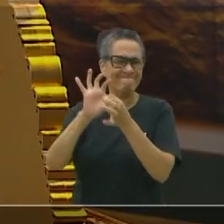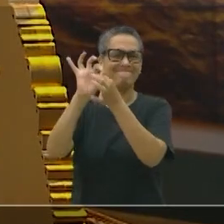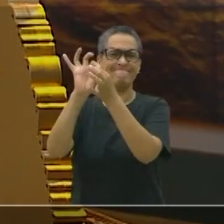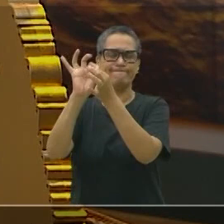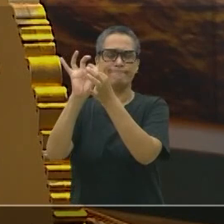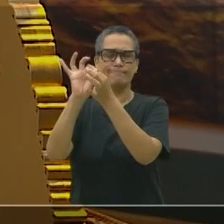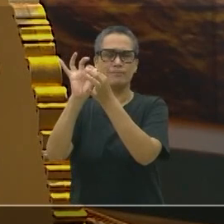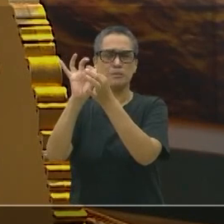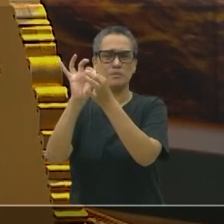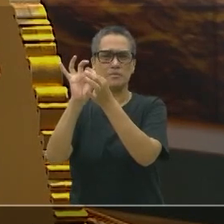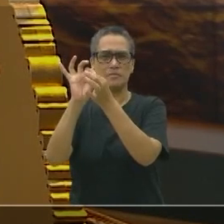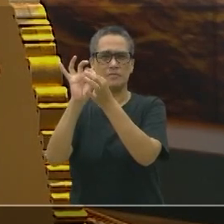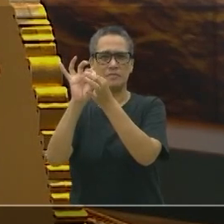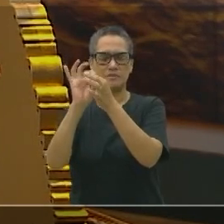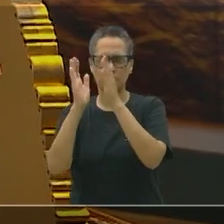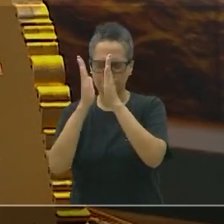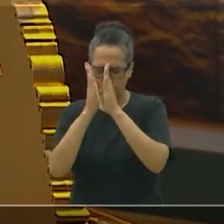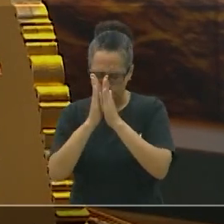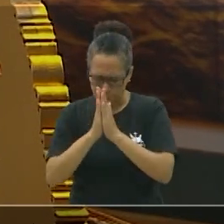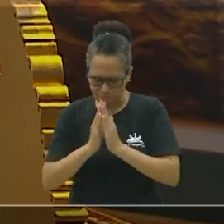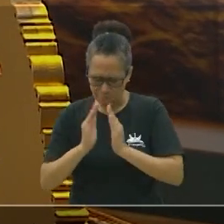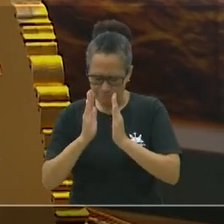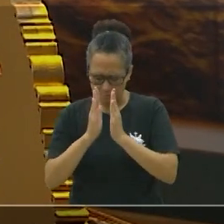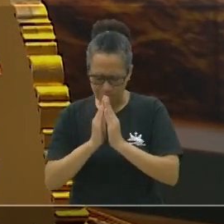Através desse pedido de oração,